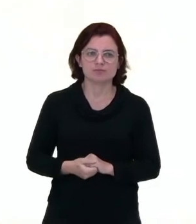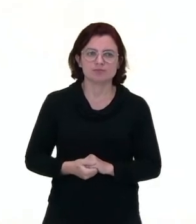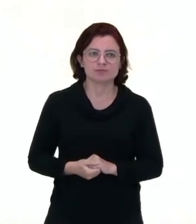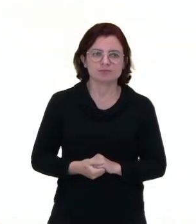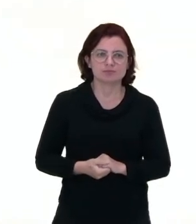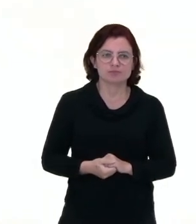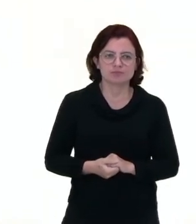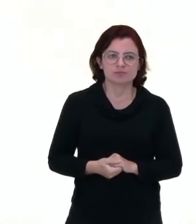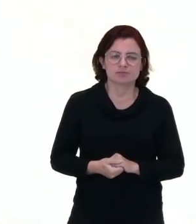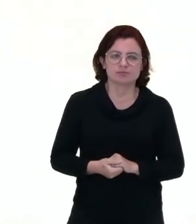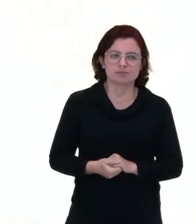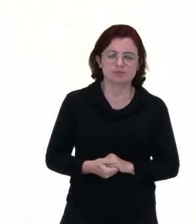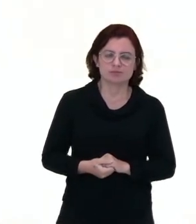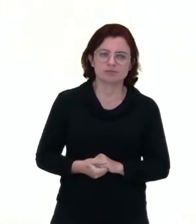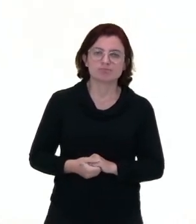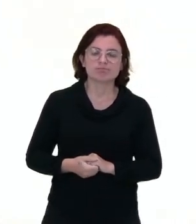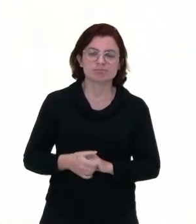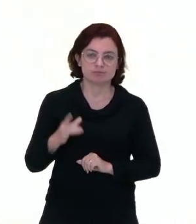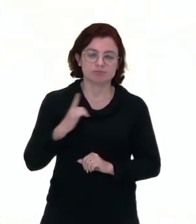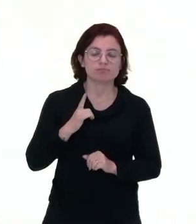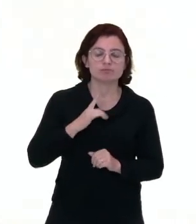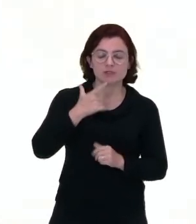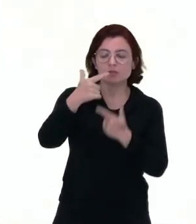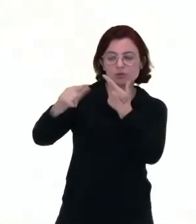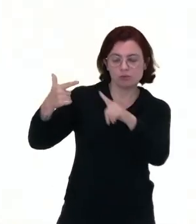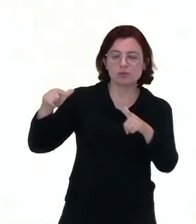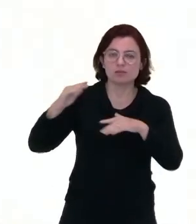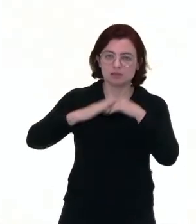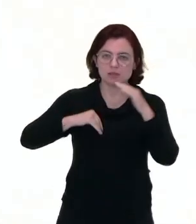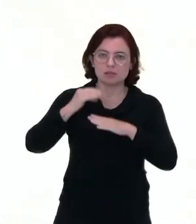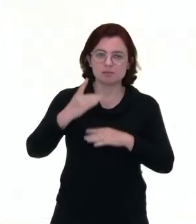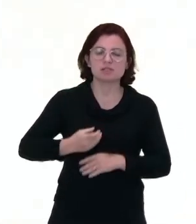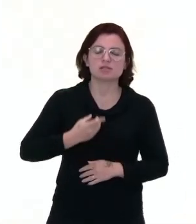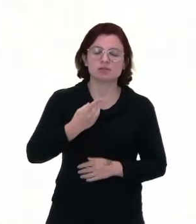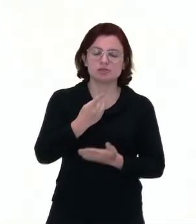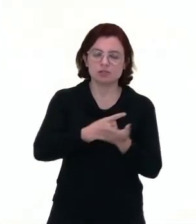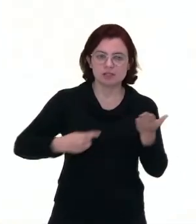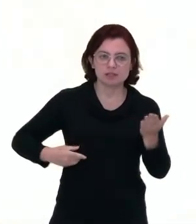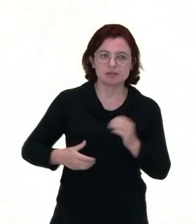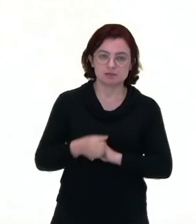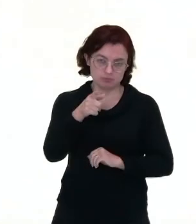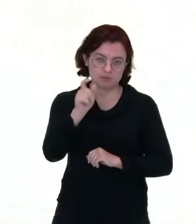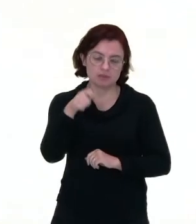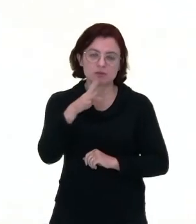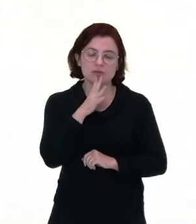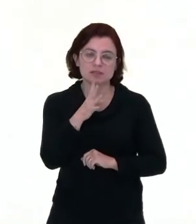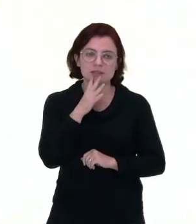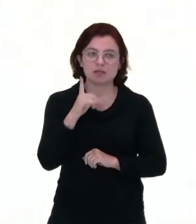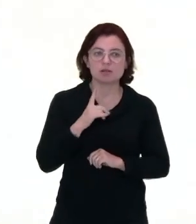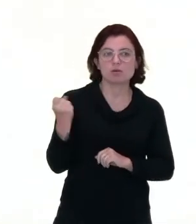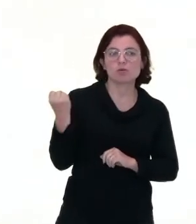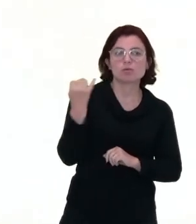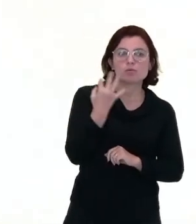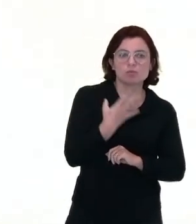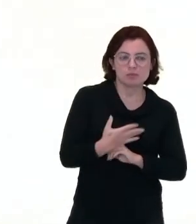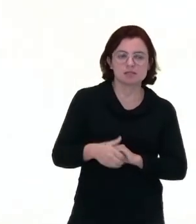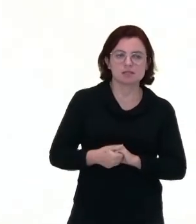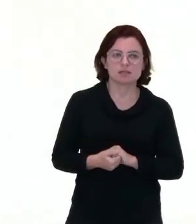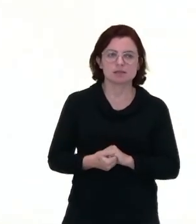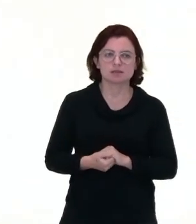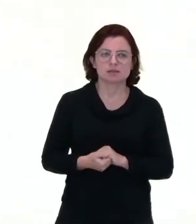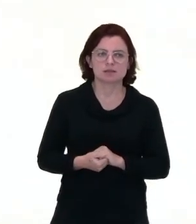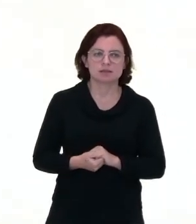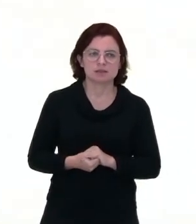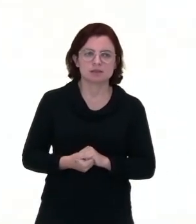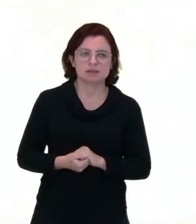pessoais. Existem outras obras que são diários. Você pode conhecer algumas que